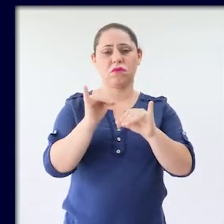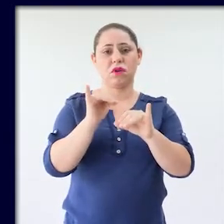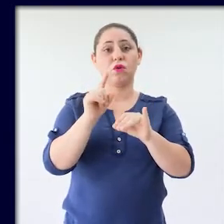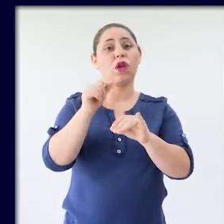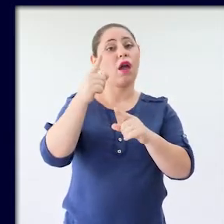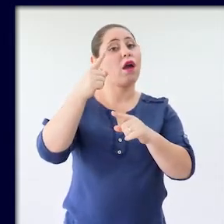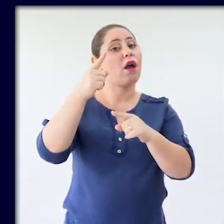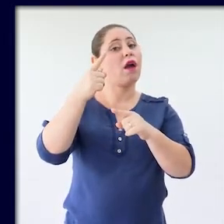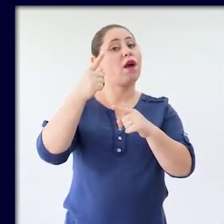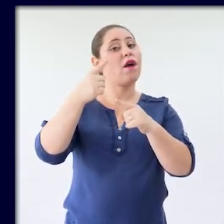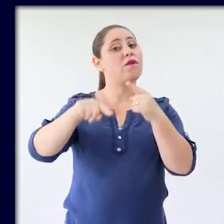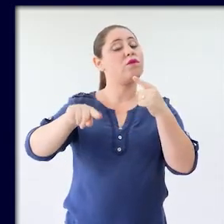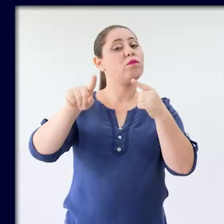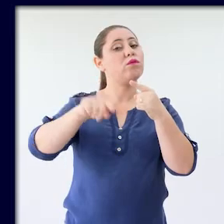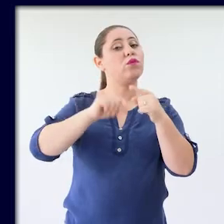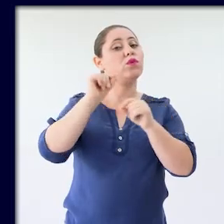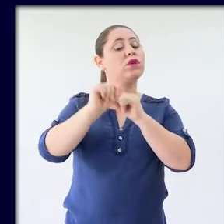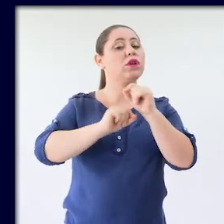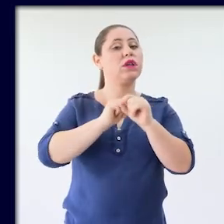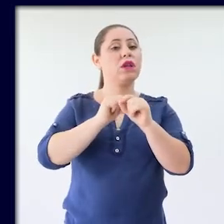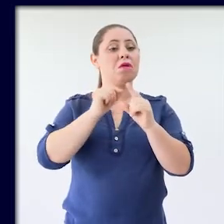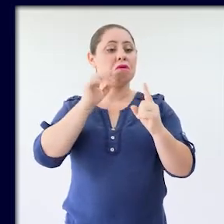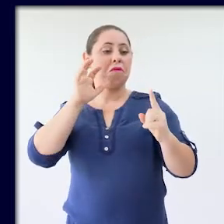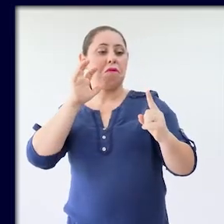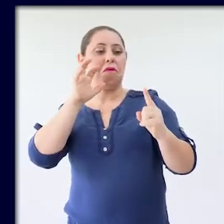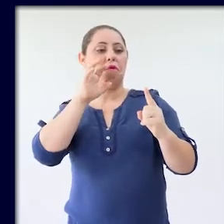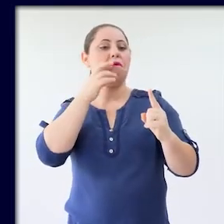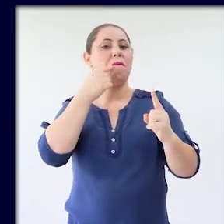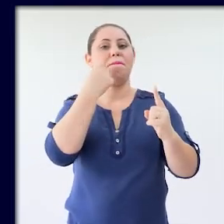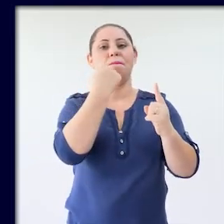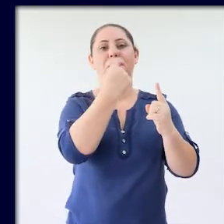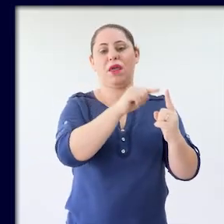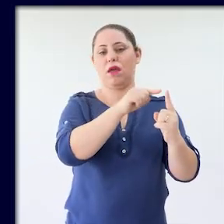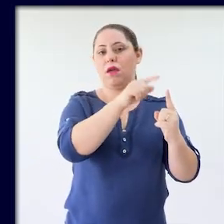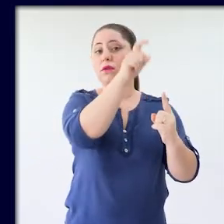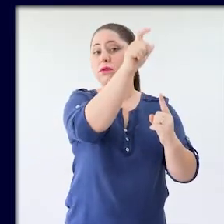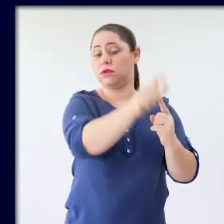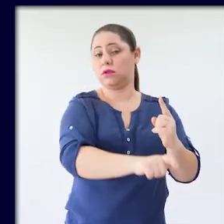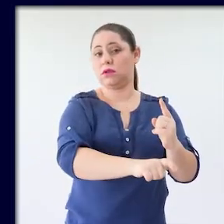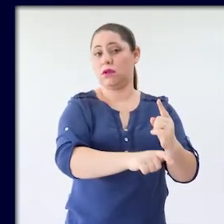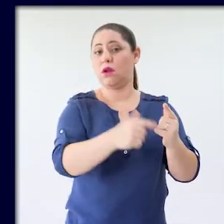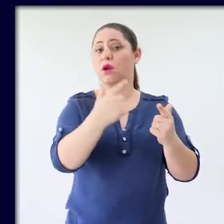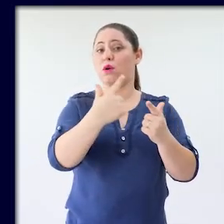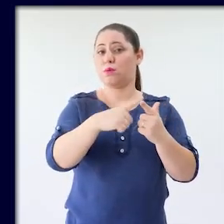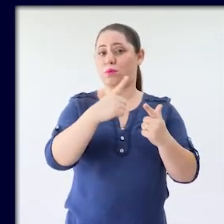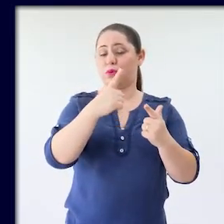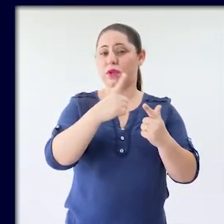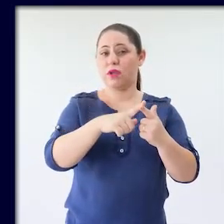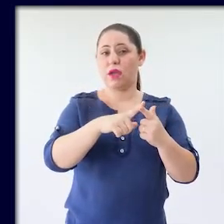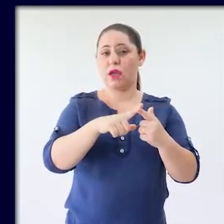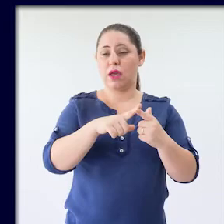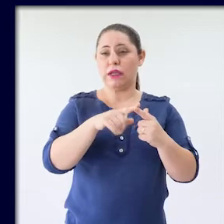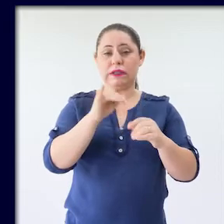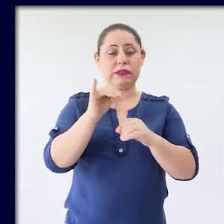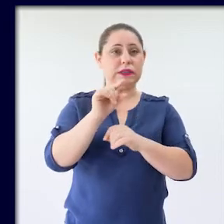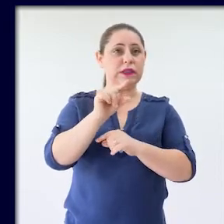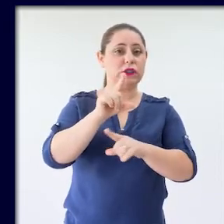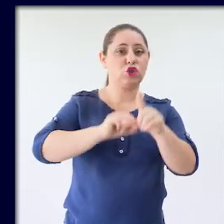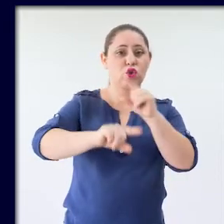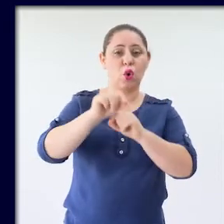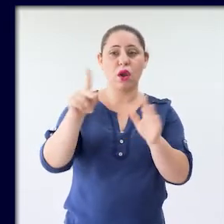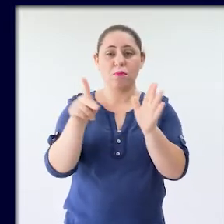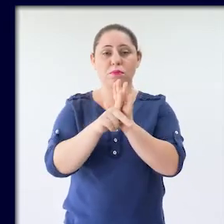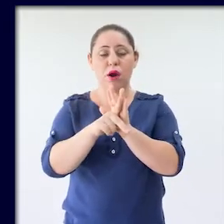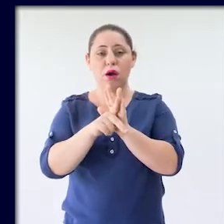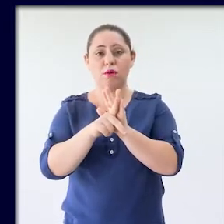fazer isso. O que ele tem que evitar, evidentemente, são os ataques pessoais, né? Porque isso aí pode destoar de uma propaganda,